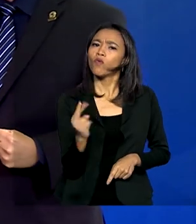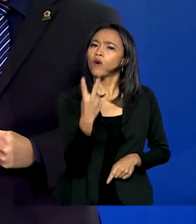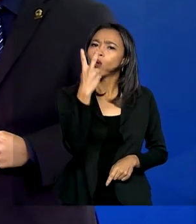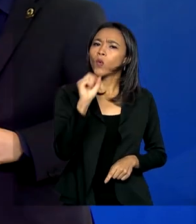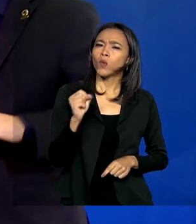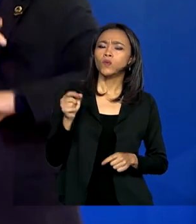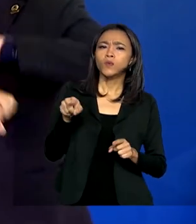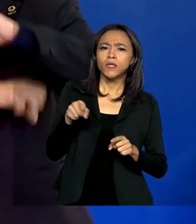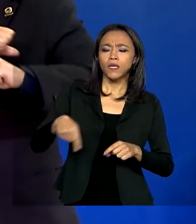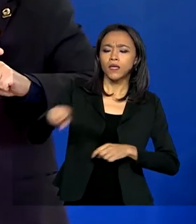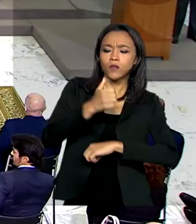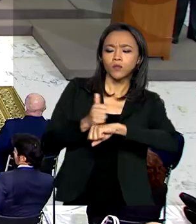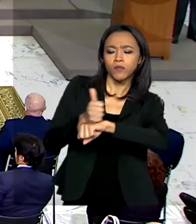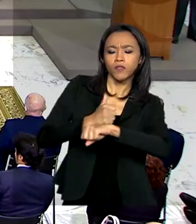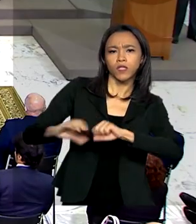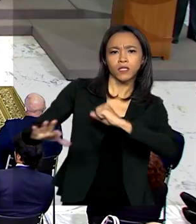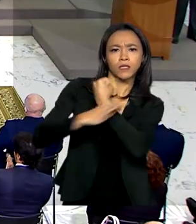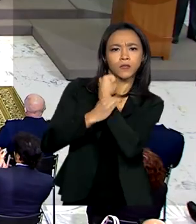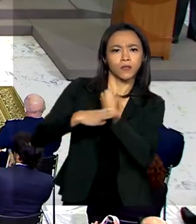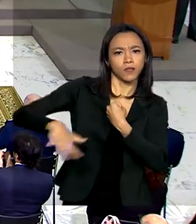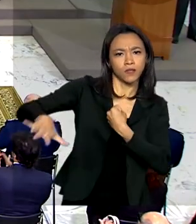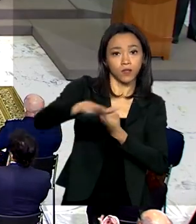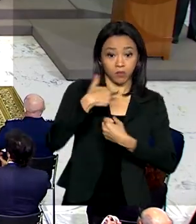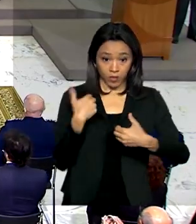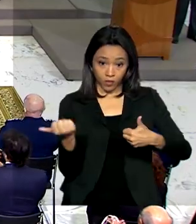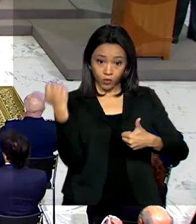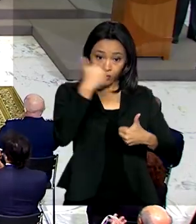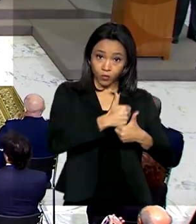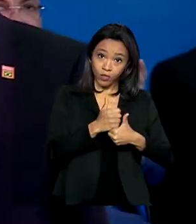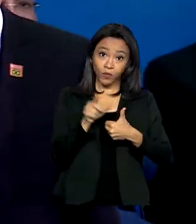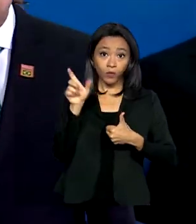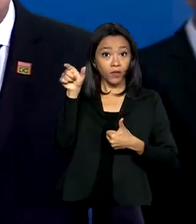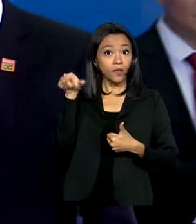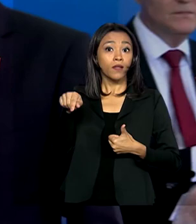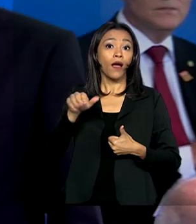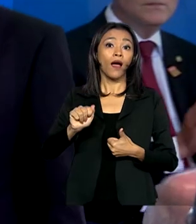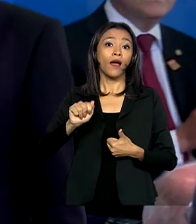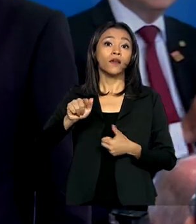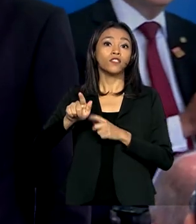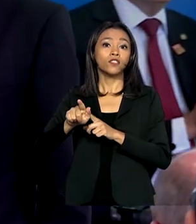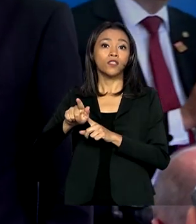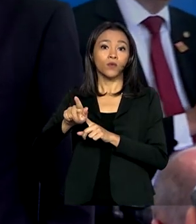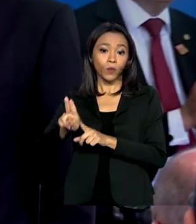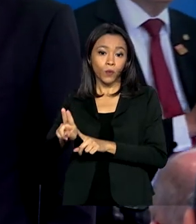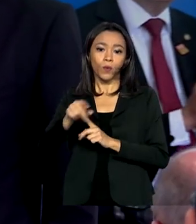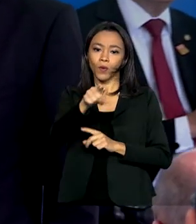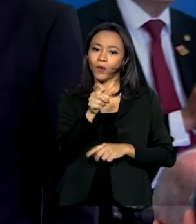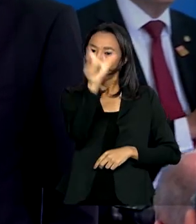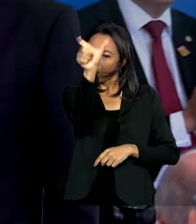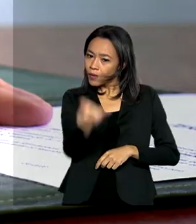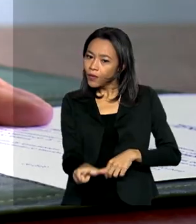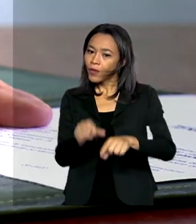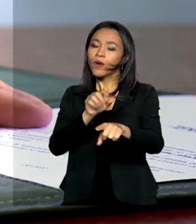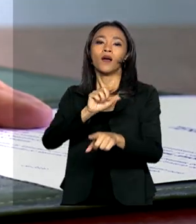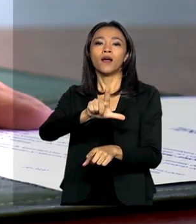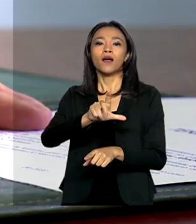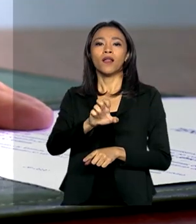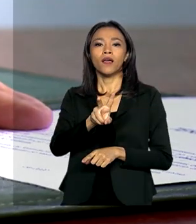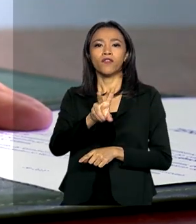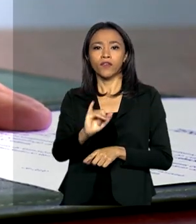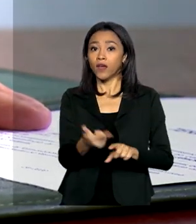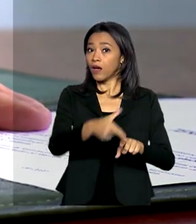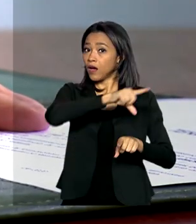as forças de segurança. Para substituir André Mendonça na AGU, tomou posse José Levi Melo de Amaral Júnior, que era